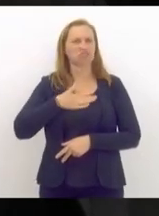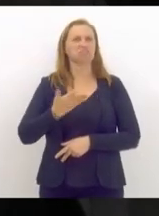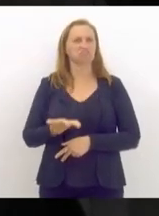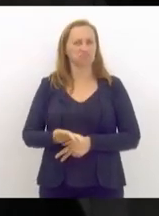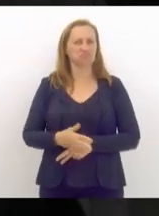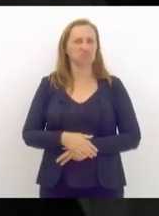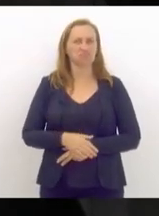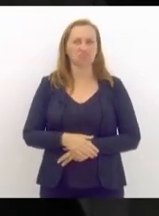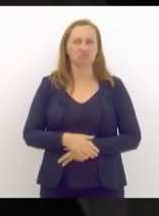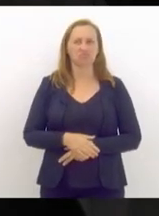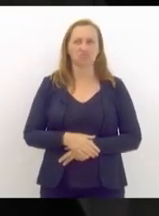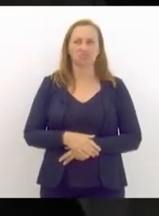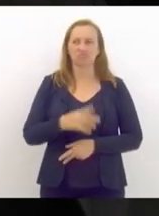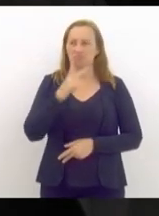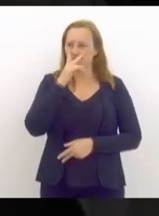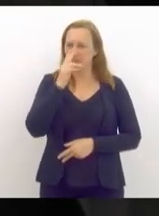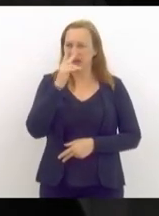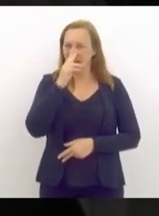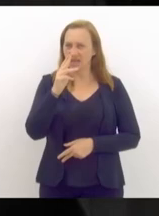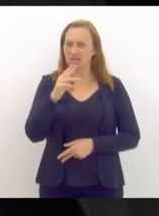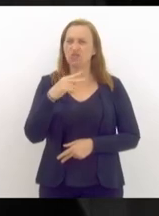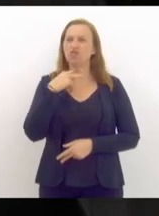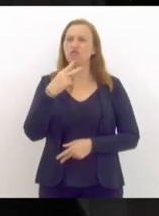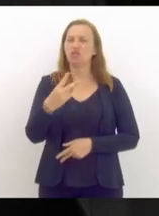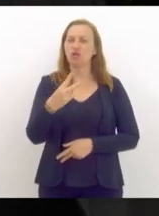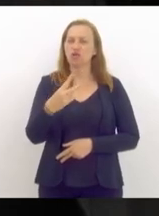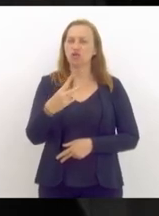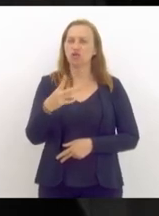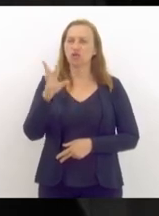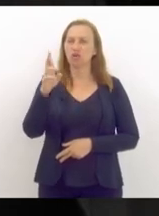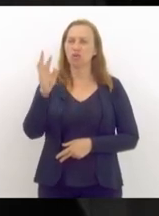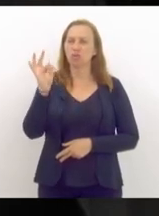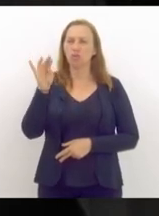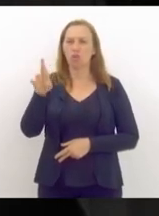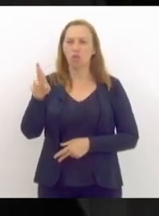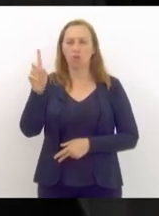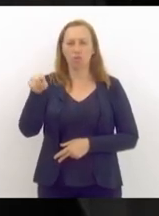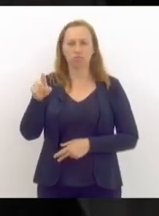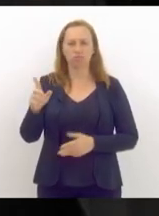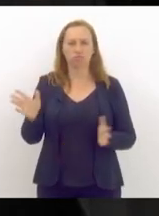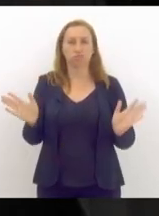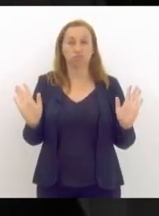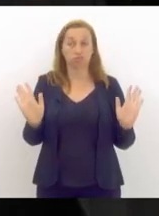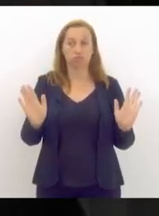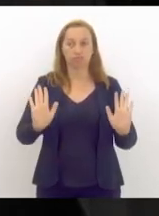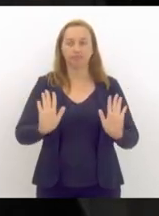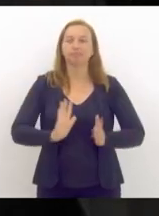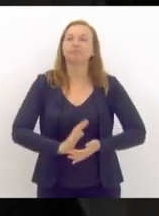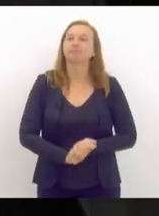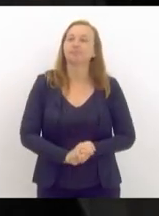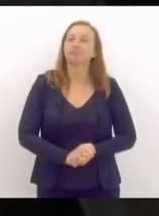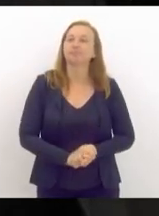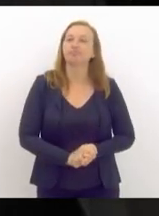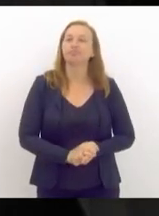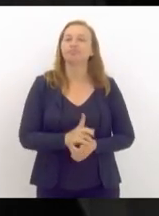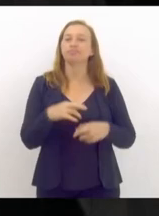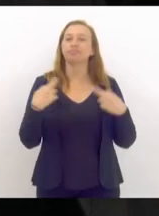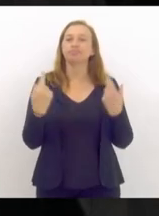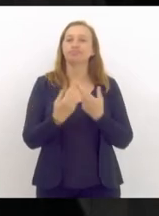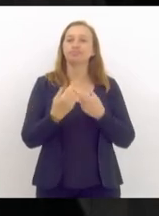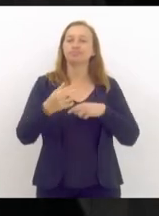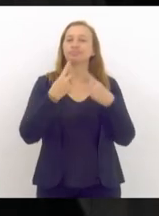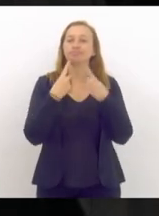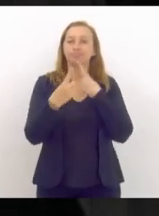de um robô da internet, de tão metálico que está. Mas estávamos lá, reunindo, discutindo